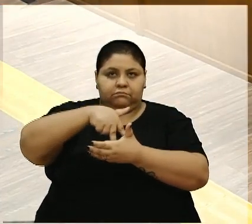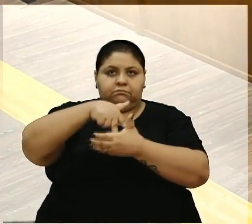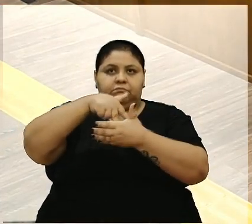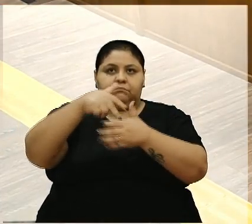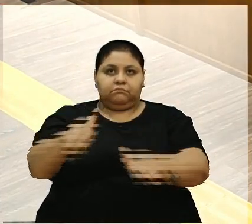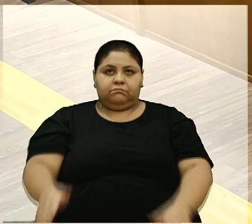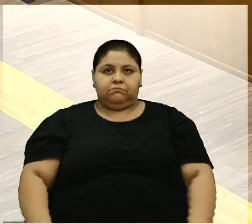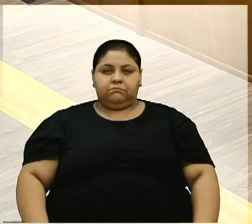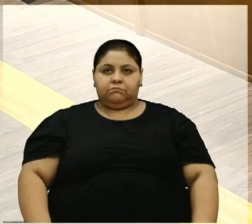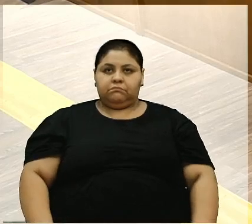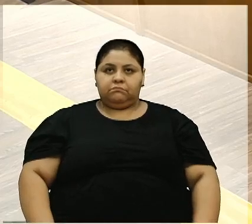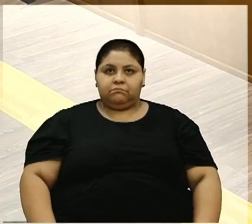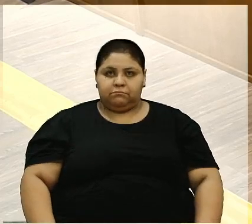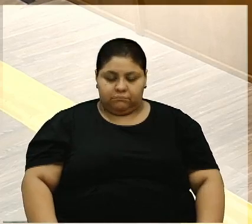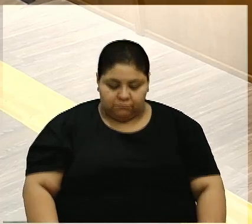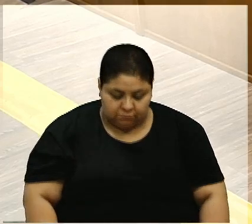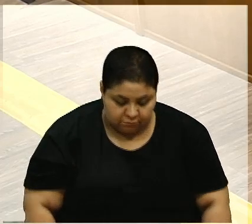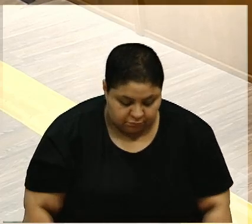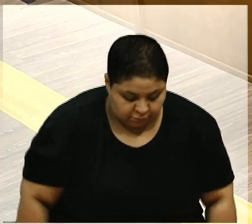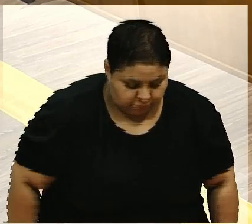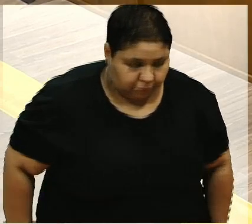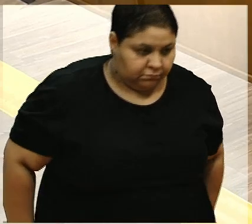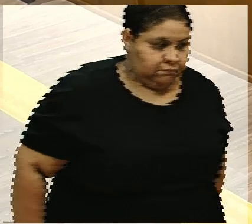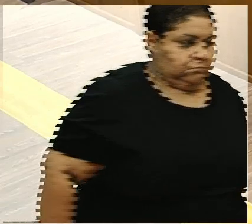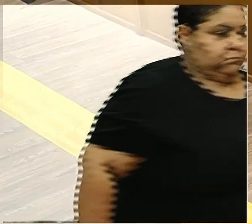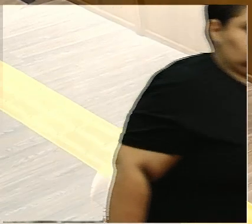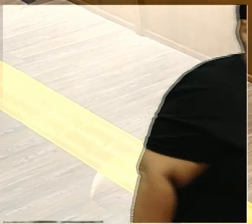Grande Expediente e fala na tribuna.